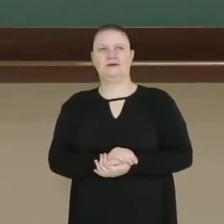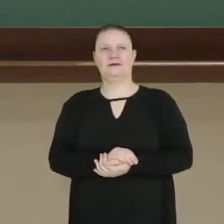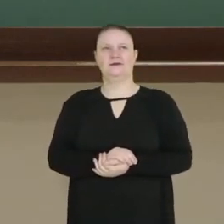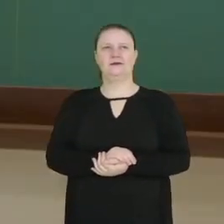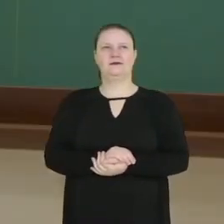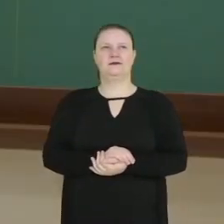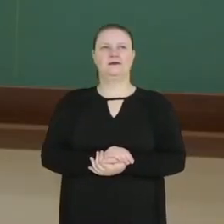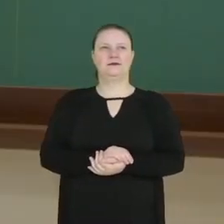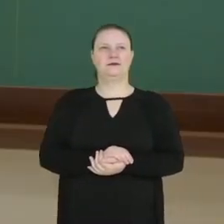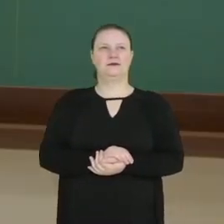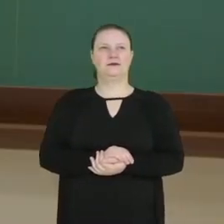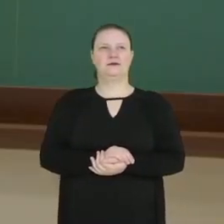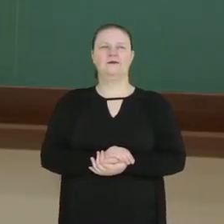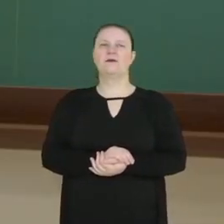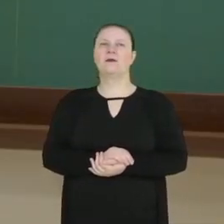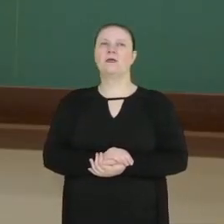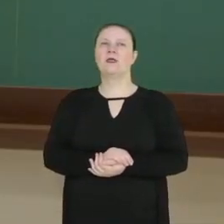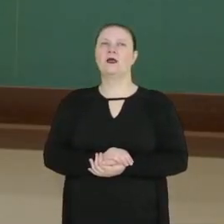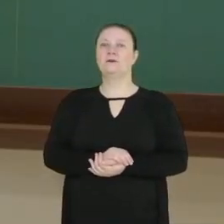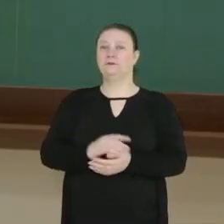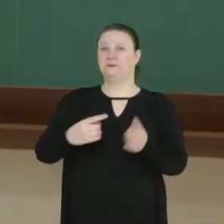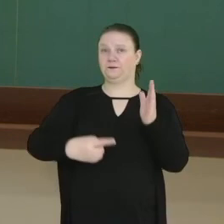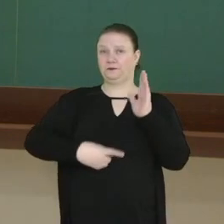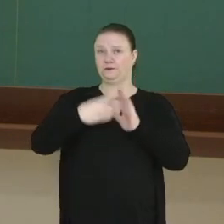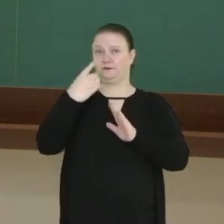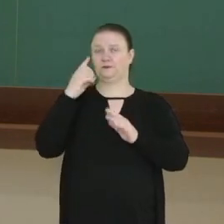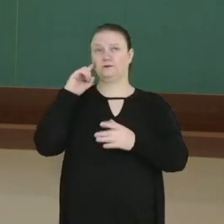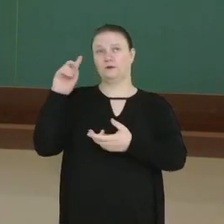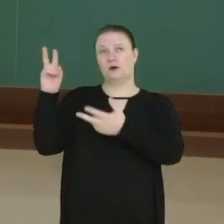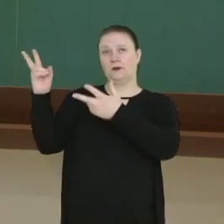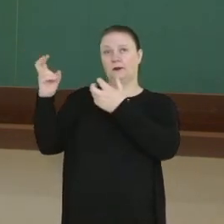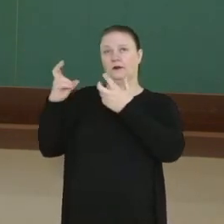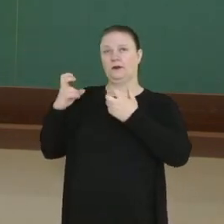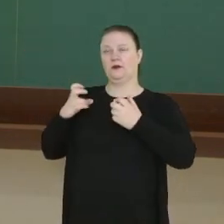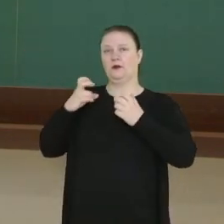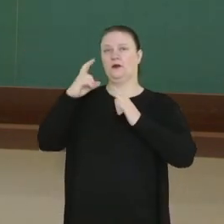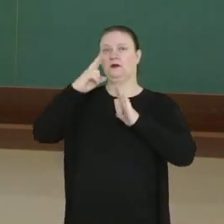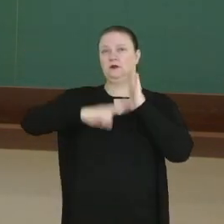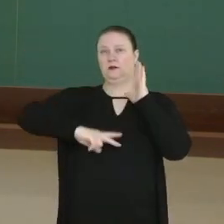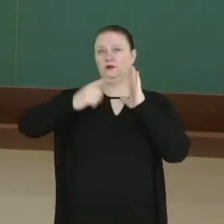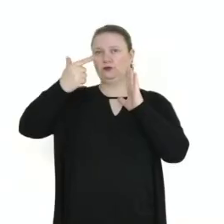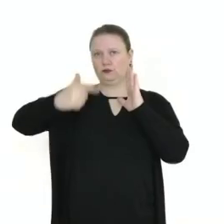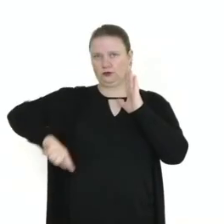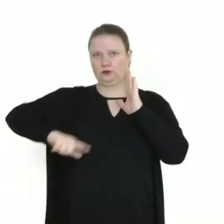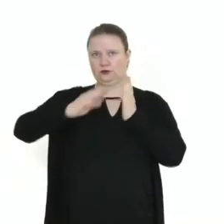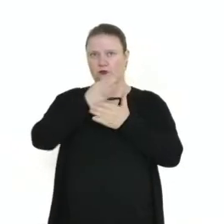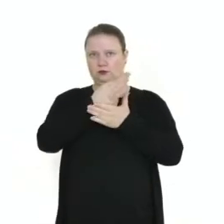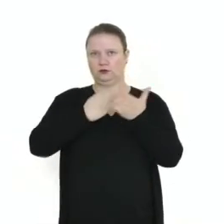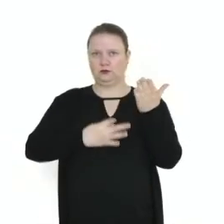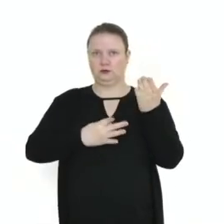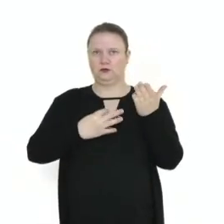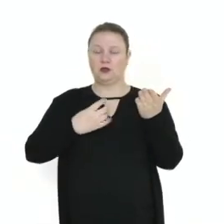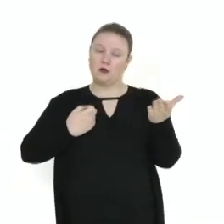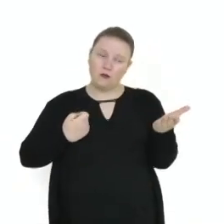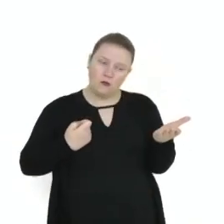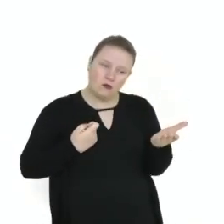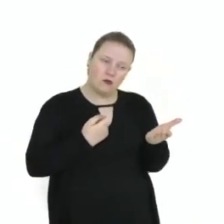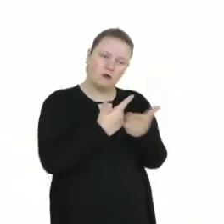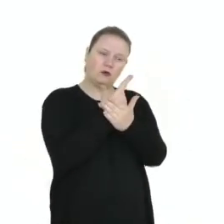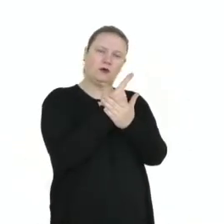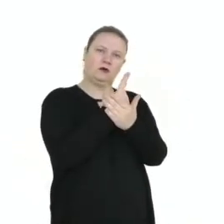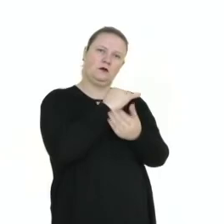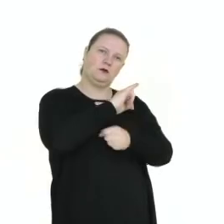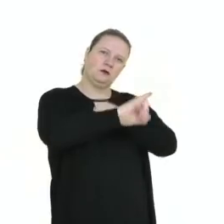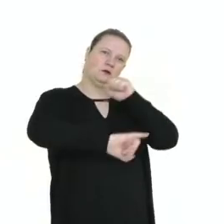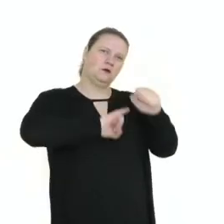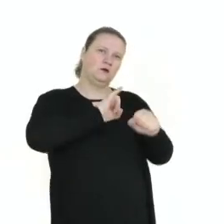comigo. Então, primeiramente, observando aqui, relendo o trecho, olha lá. Eu fiz uma compra pela internet